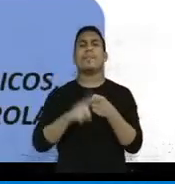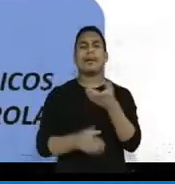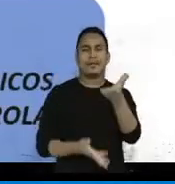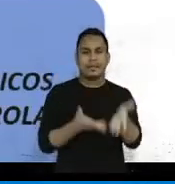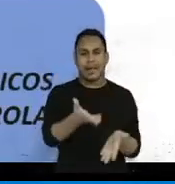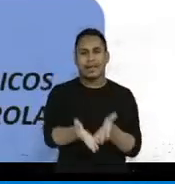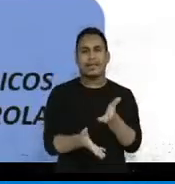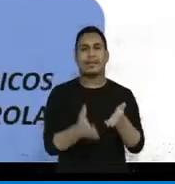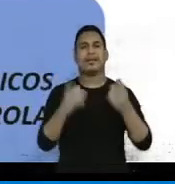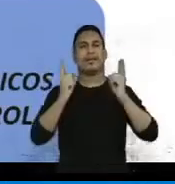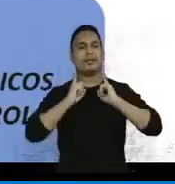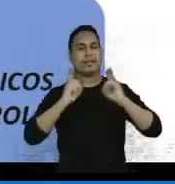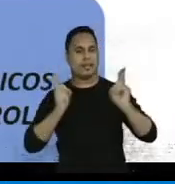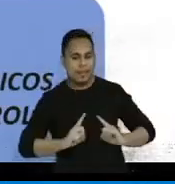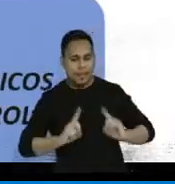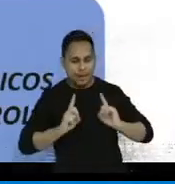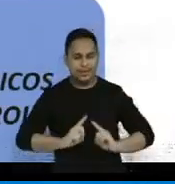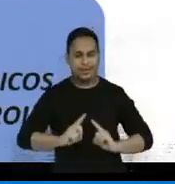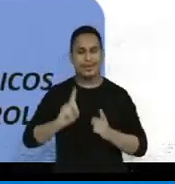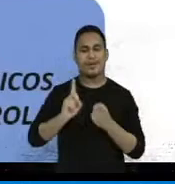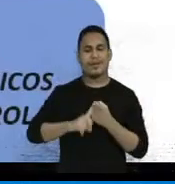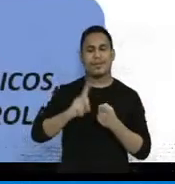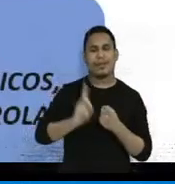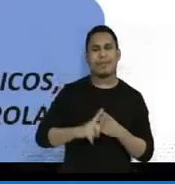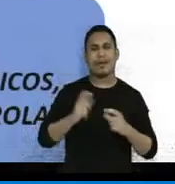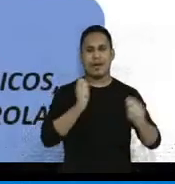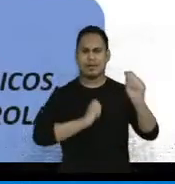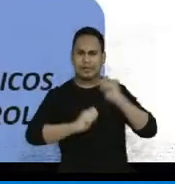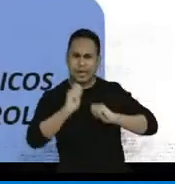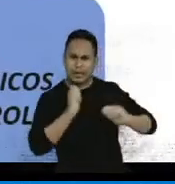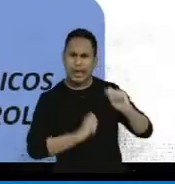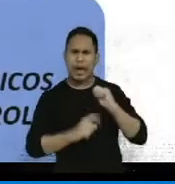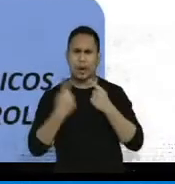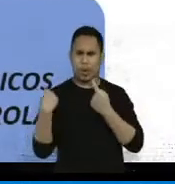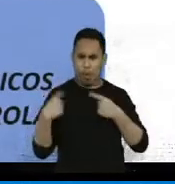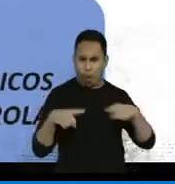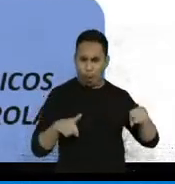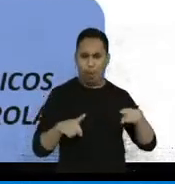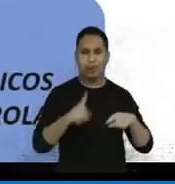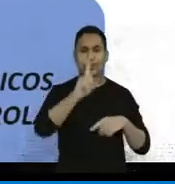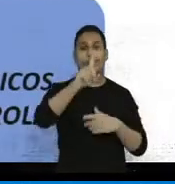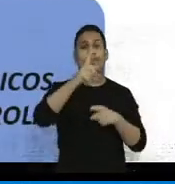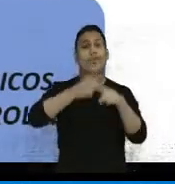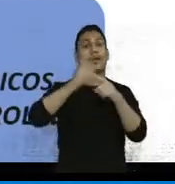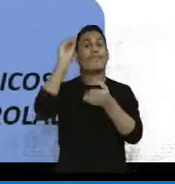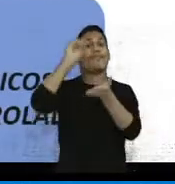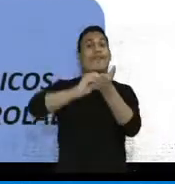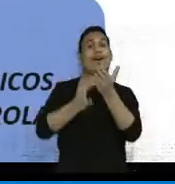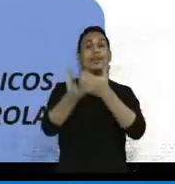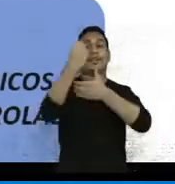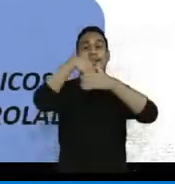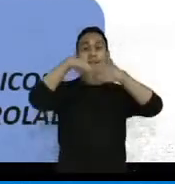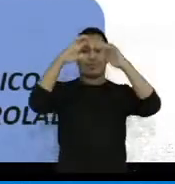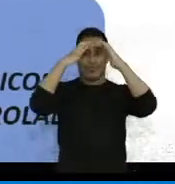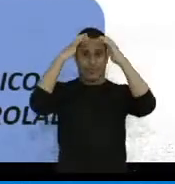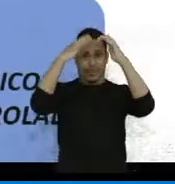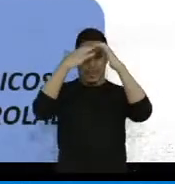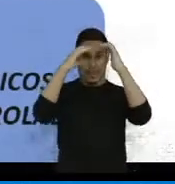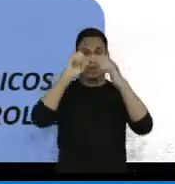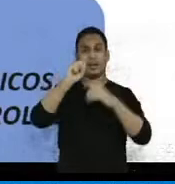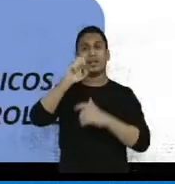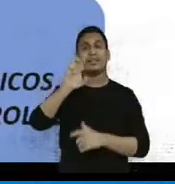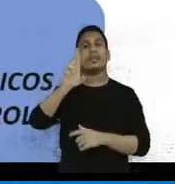isso também acontece por falta de serotonina no nosso cérebro, mas a dor também vem por falta de